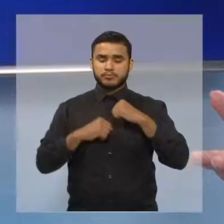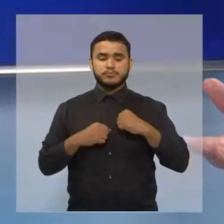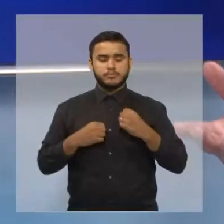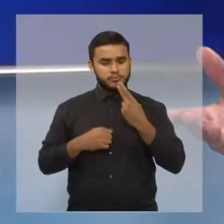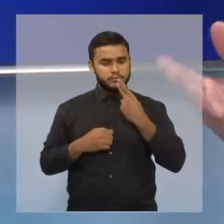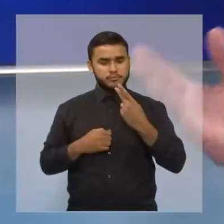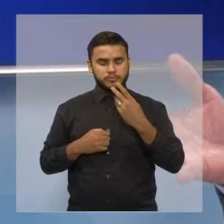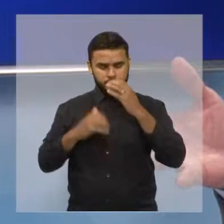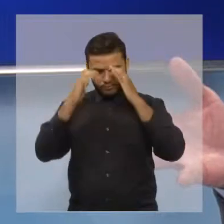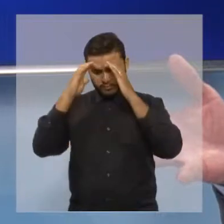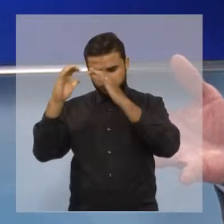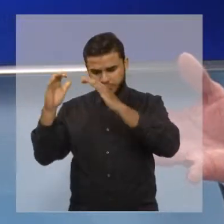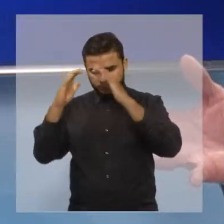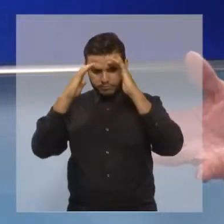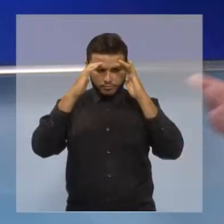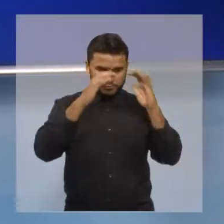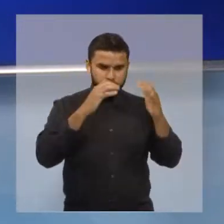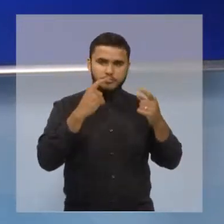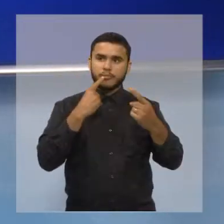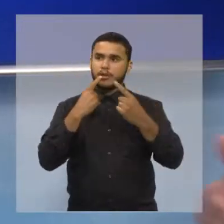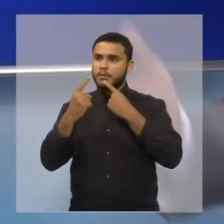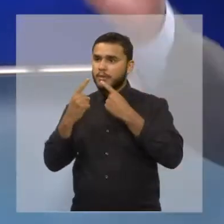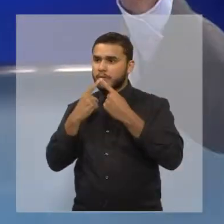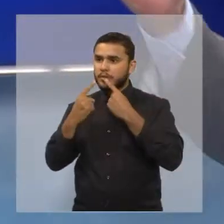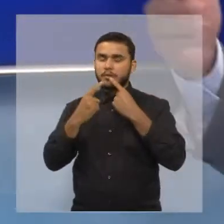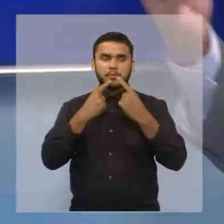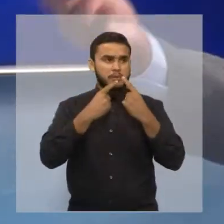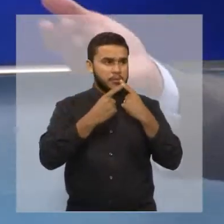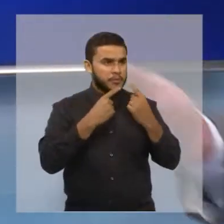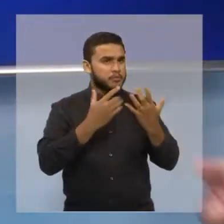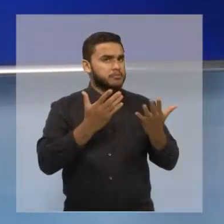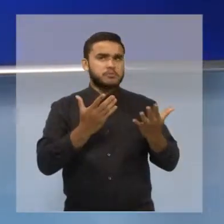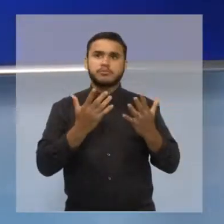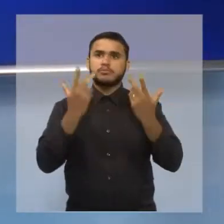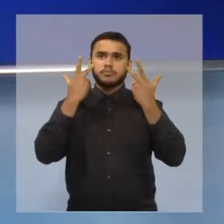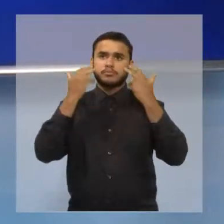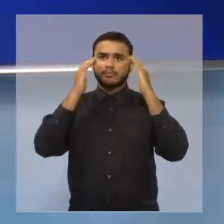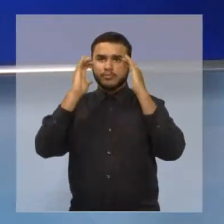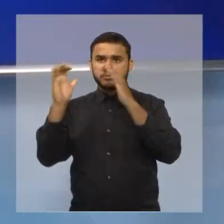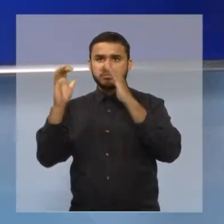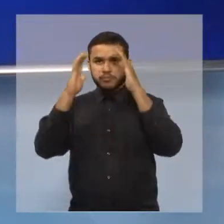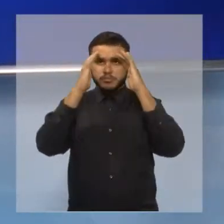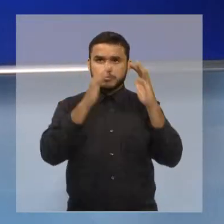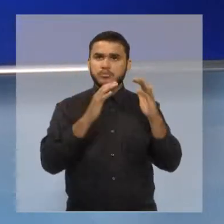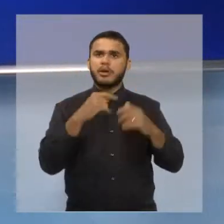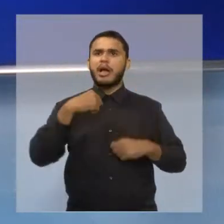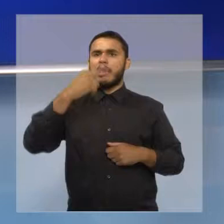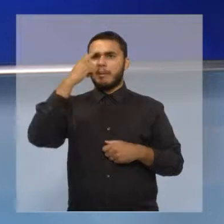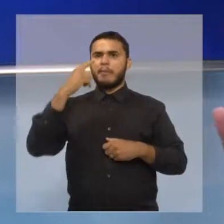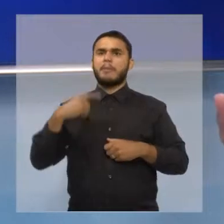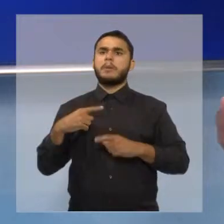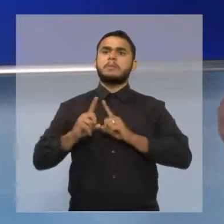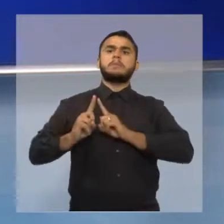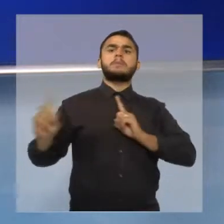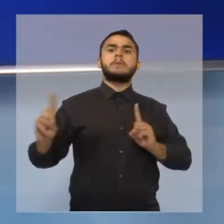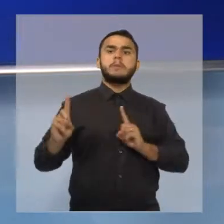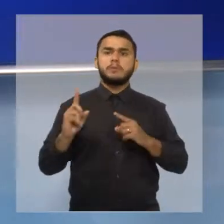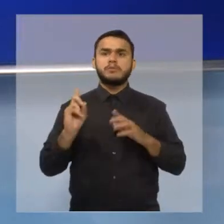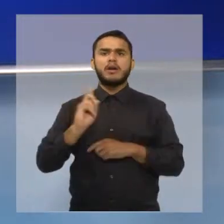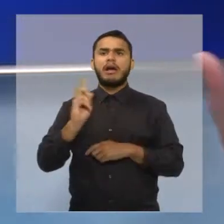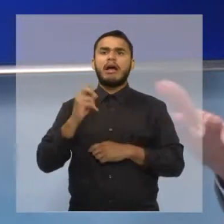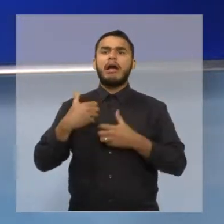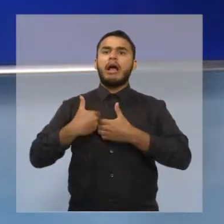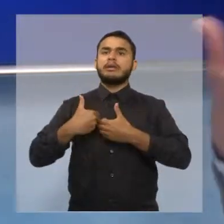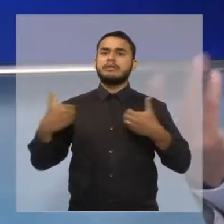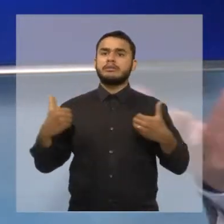o lado civilizatório, né, no sentido de que a gente possa avançar cada vez mais e não na disseminação